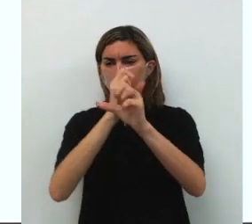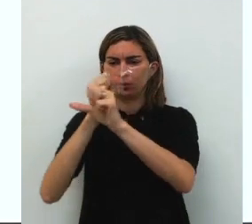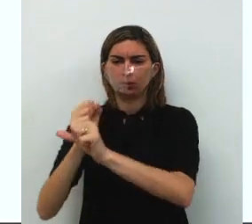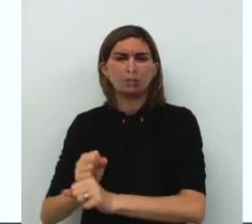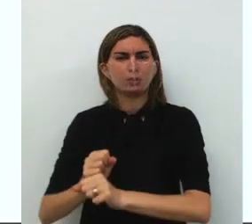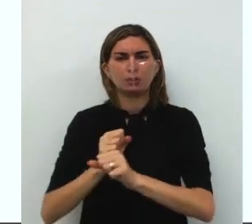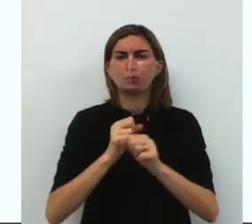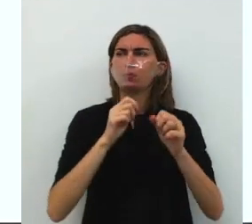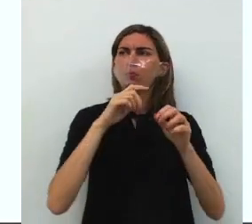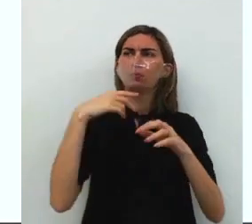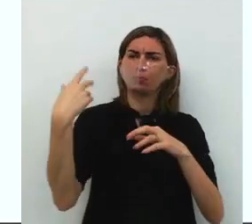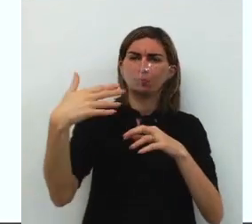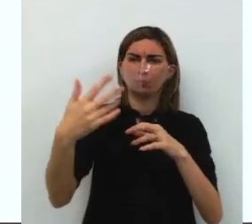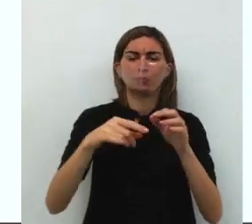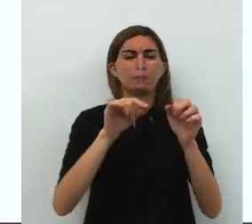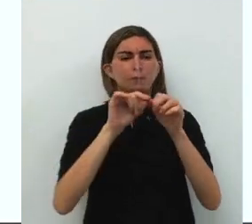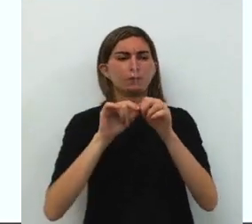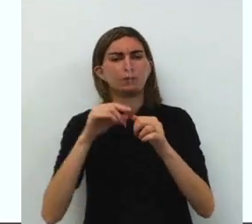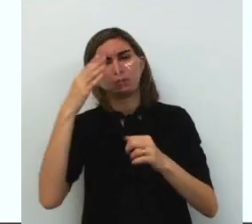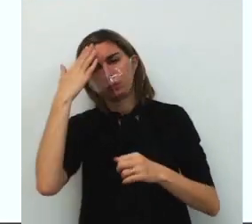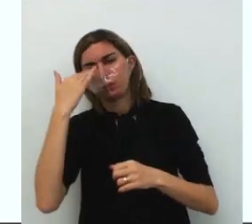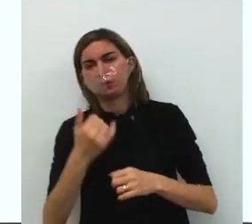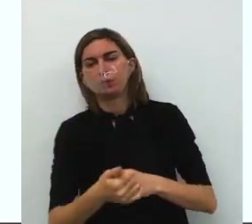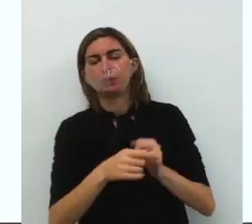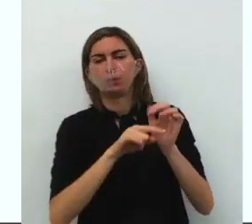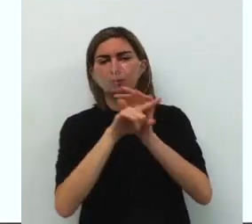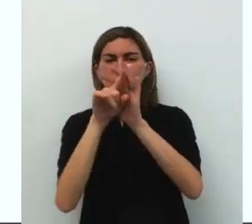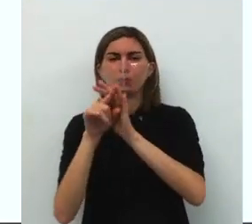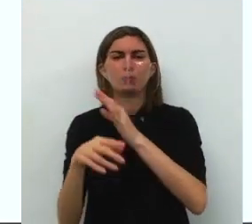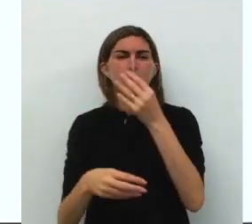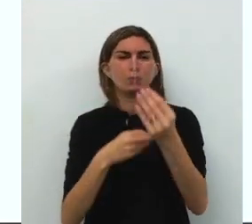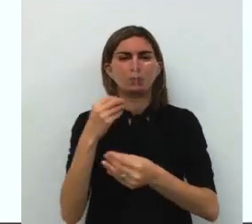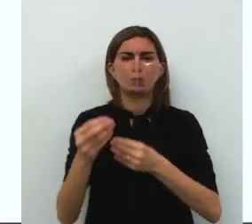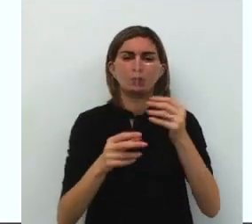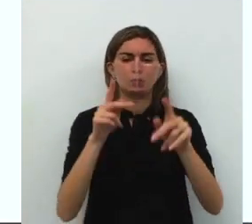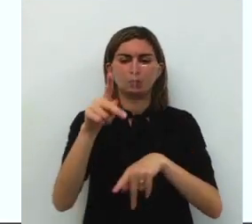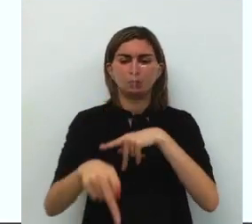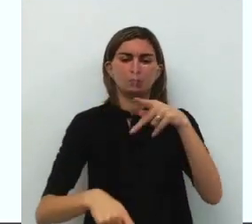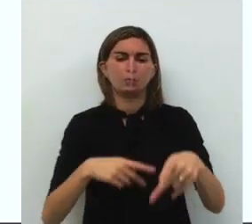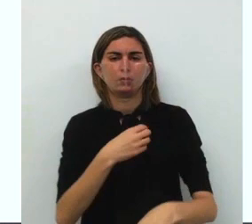é feito de tempos em tempos para saber o quê? Como vive